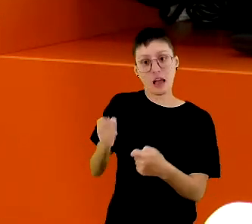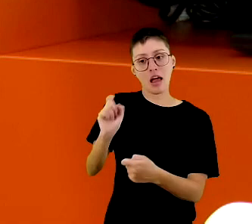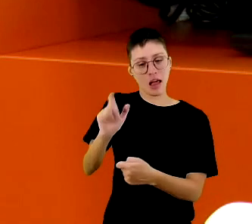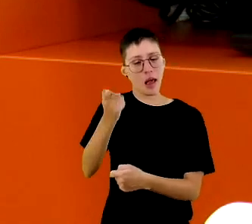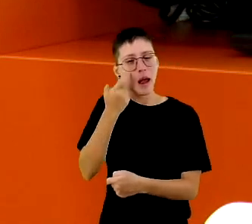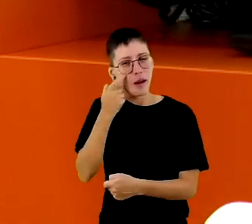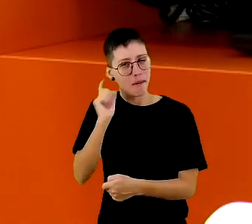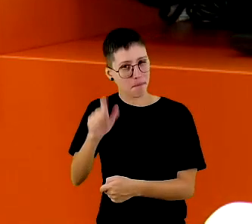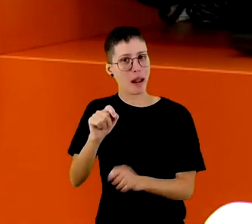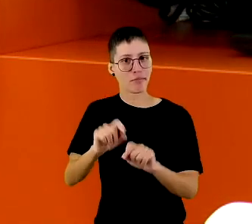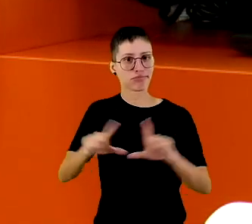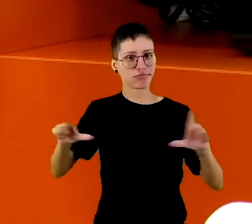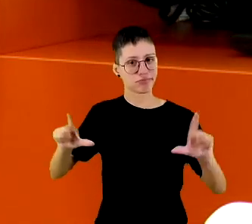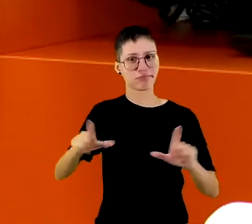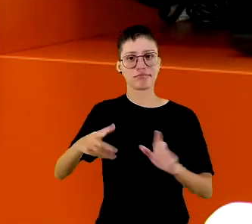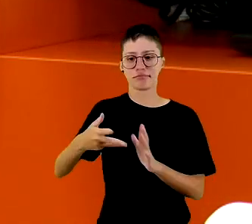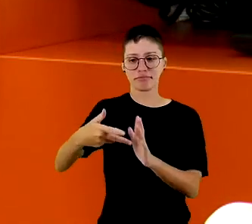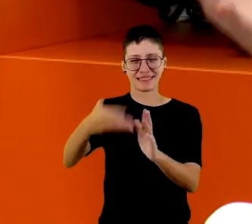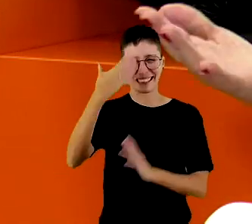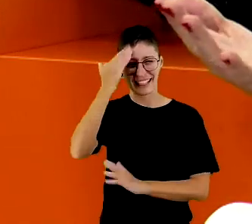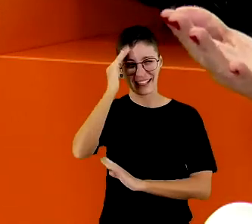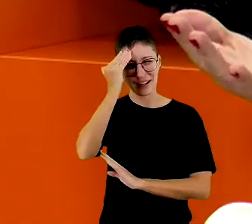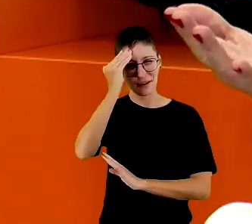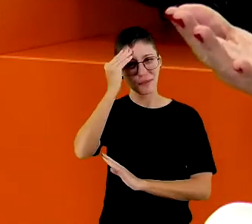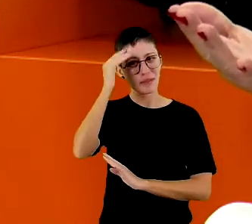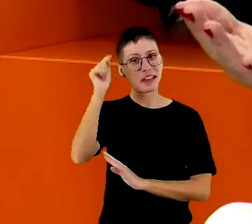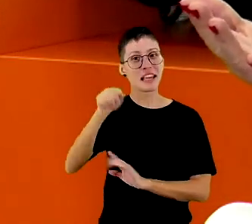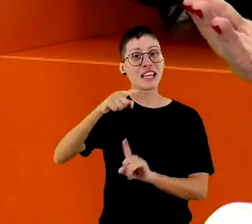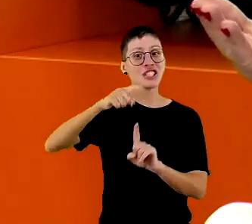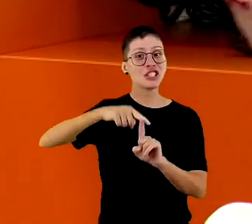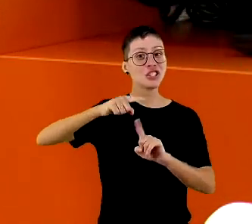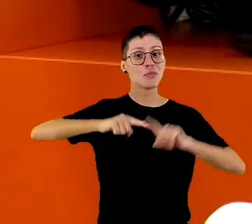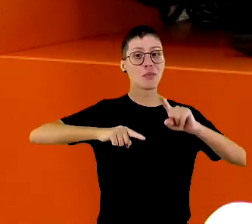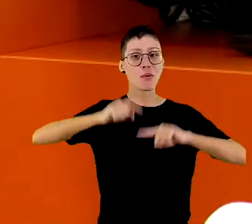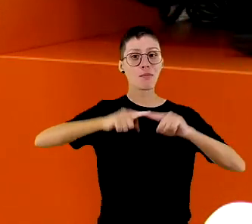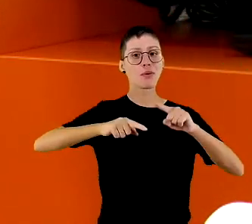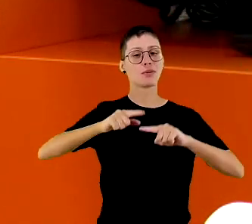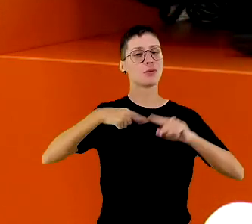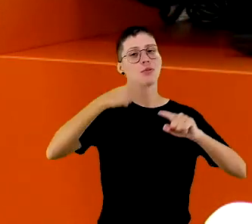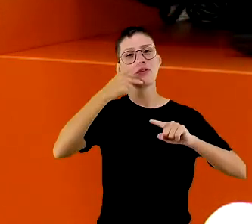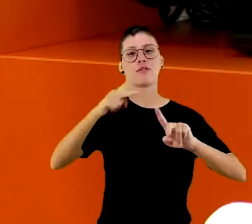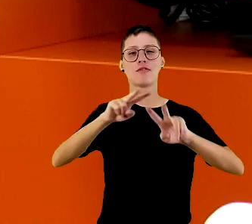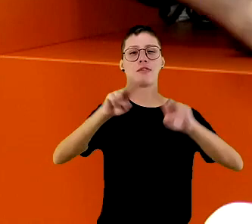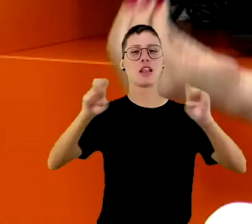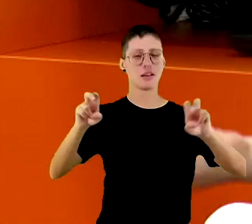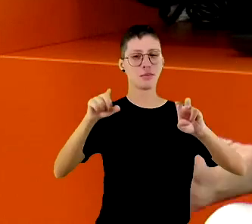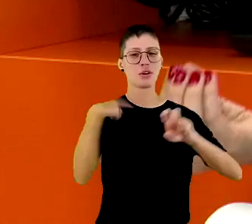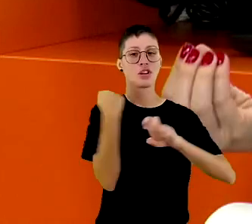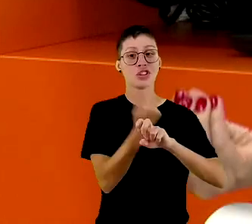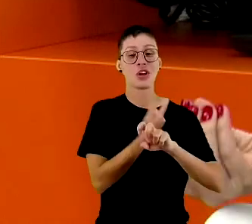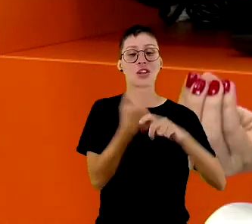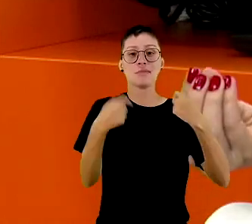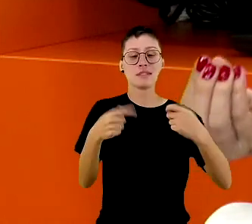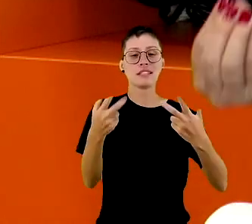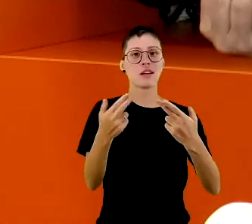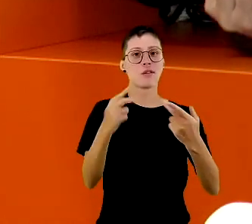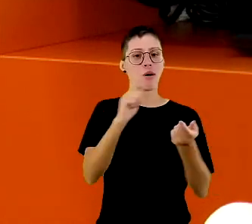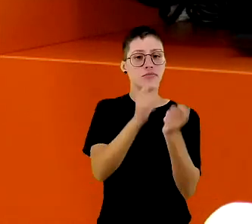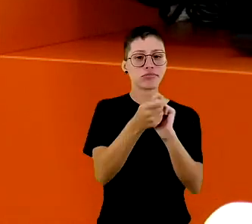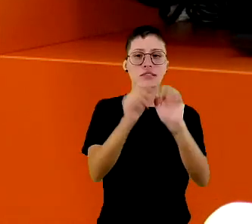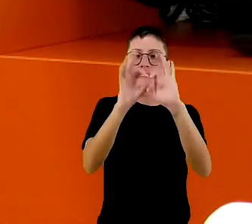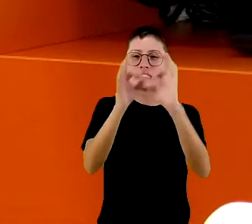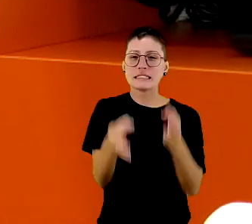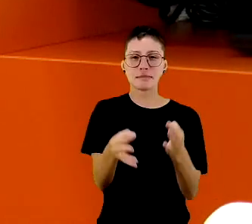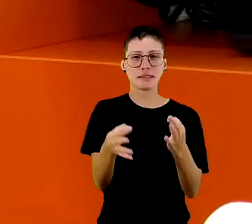botão. Então, é esse tipo de produto que a gente está falando, que a gente tem que simplificar ao máximo, não